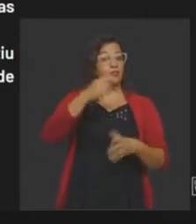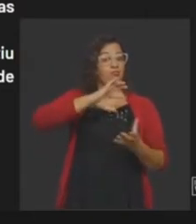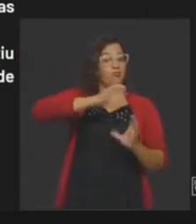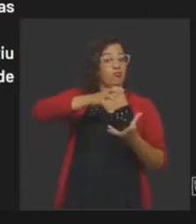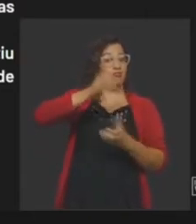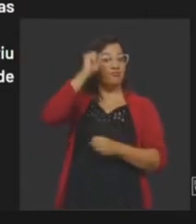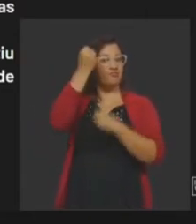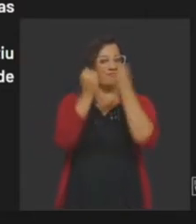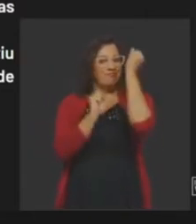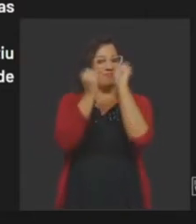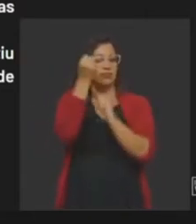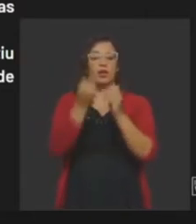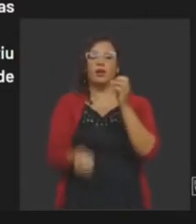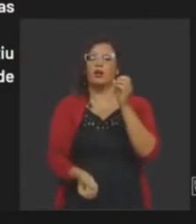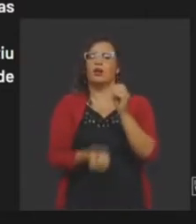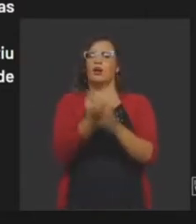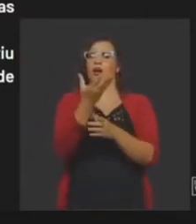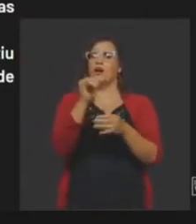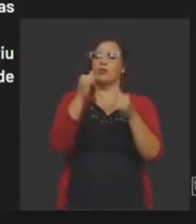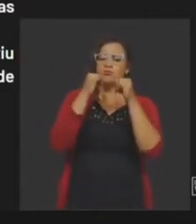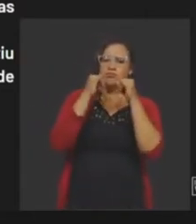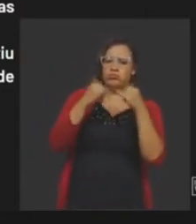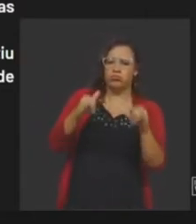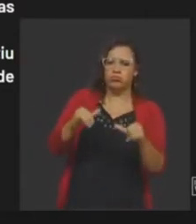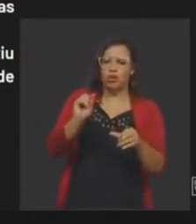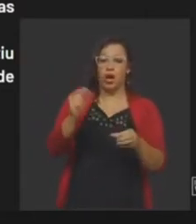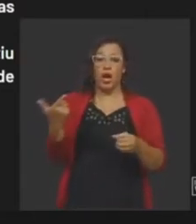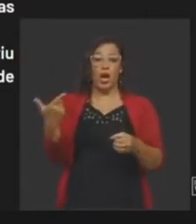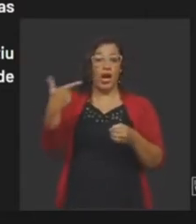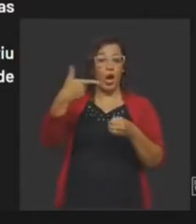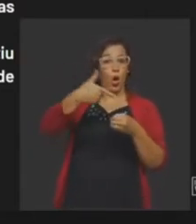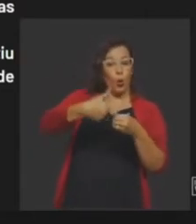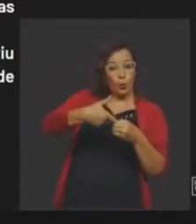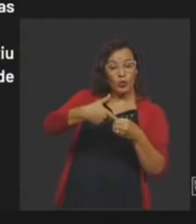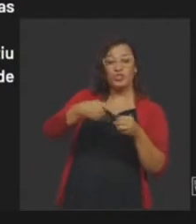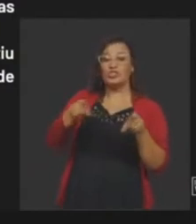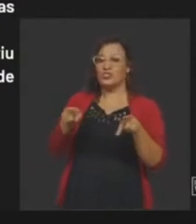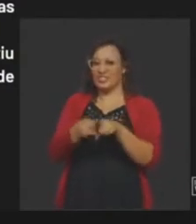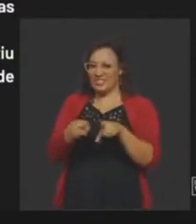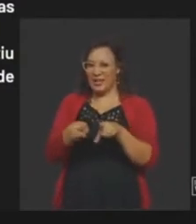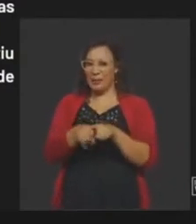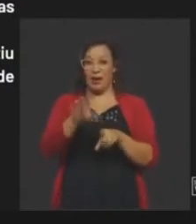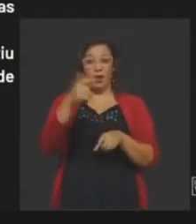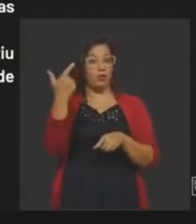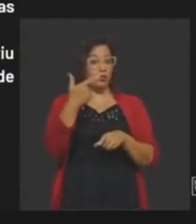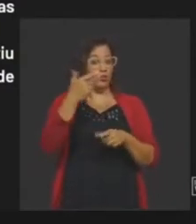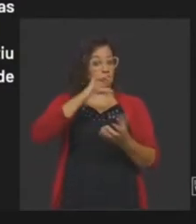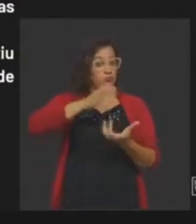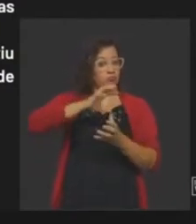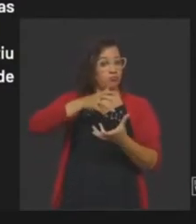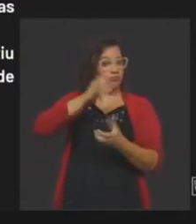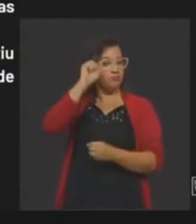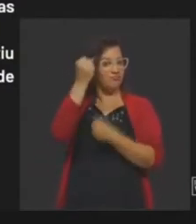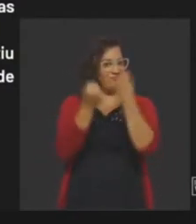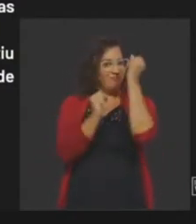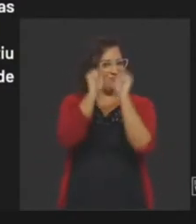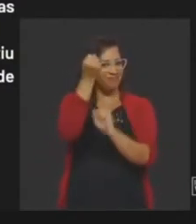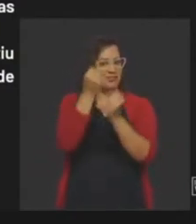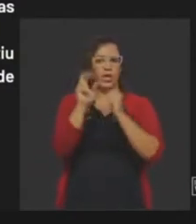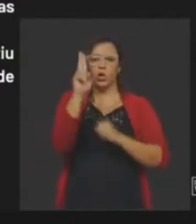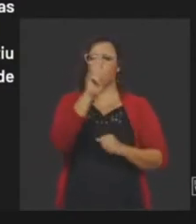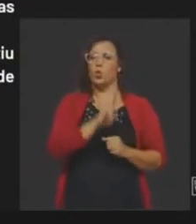a invenção de aparelhos elétricos e o uso de combustíveis fósseis, lembrando que a segunda revolução industrial está relacionada ao uso